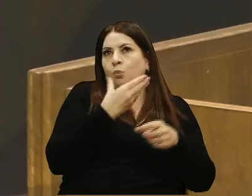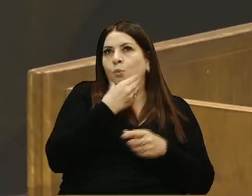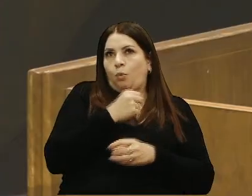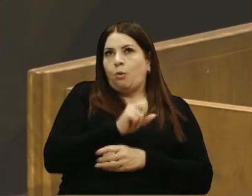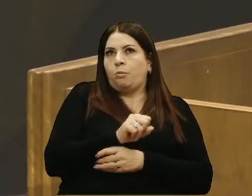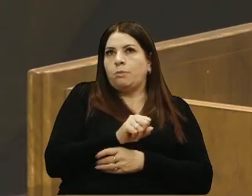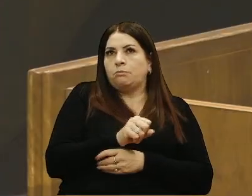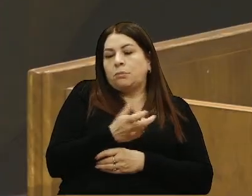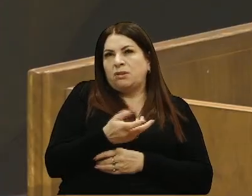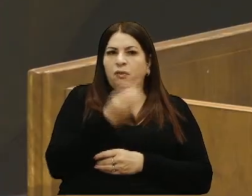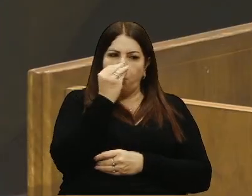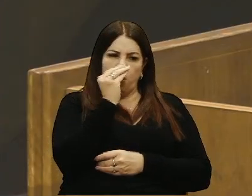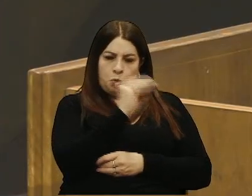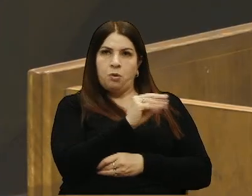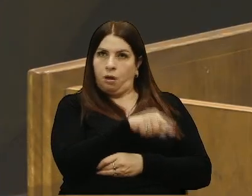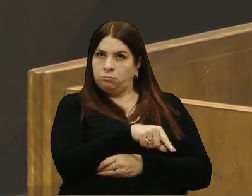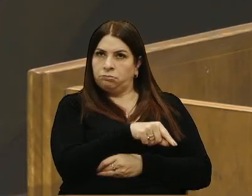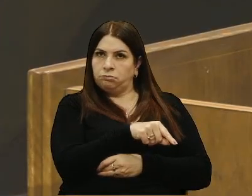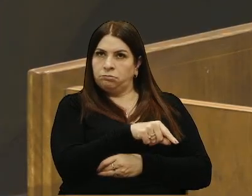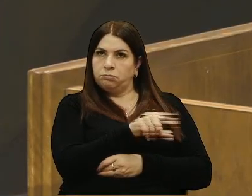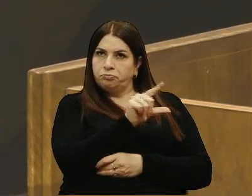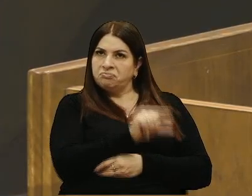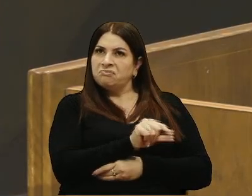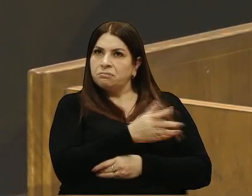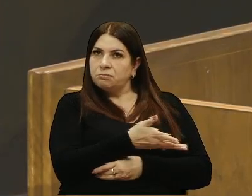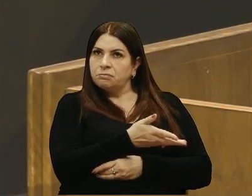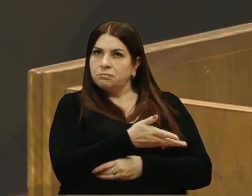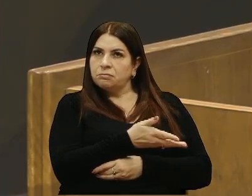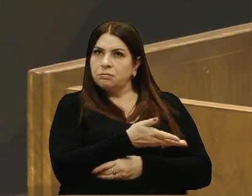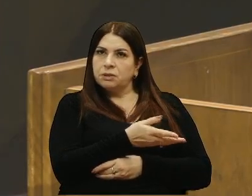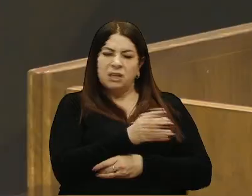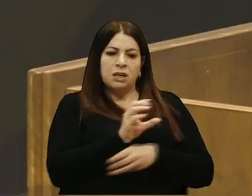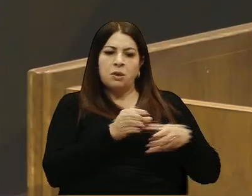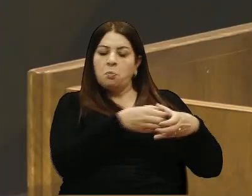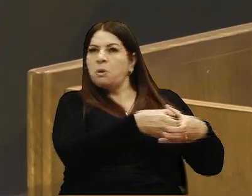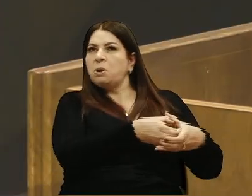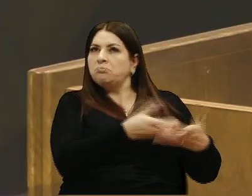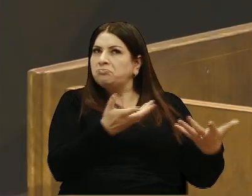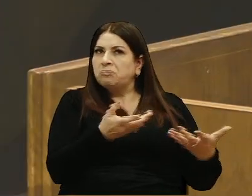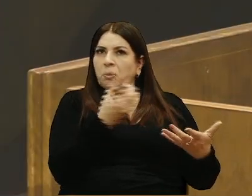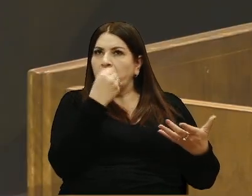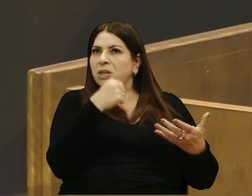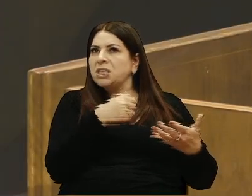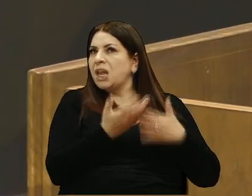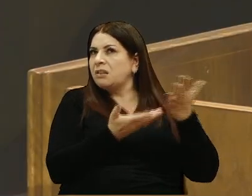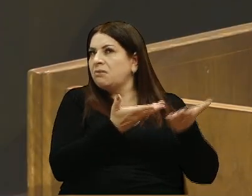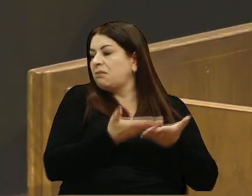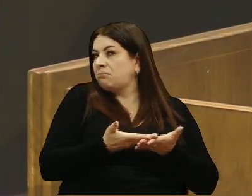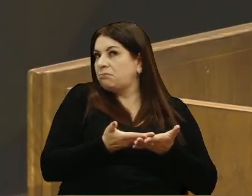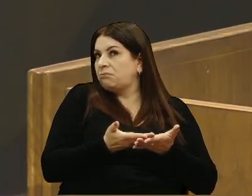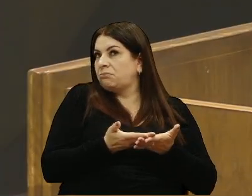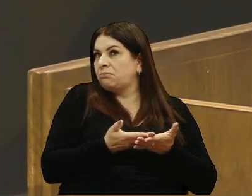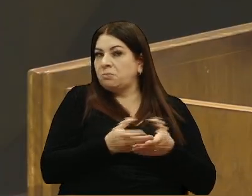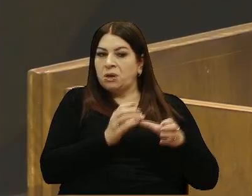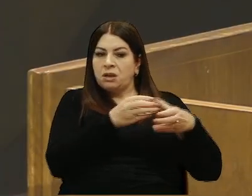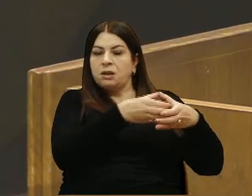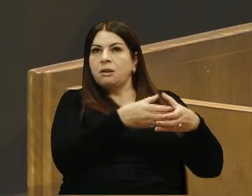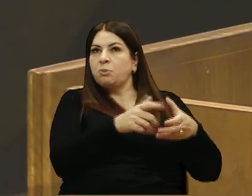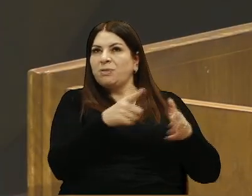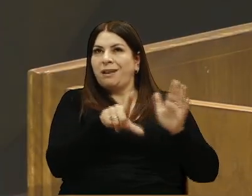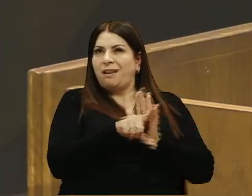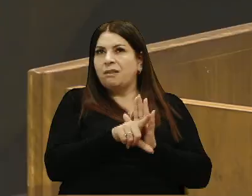homem, então vamos ignorar a minoria. A minoria não precisa atender. Para a minoria não precisa ter